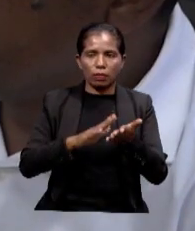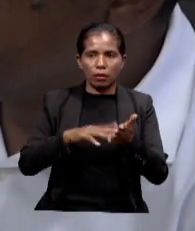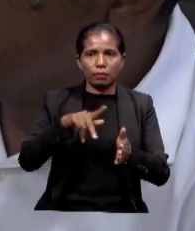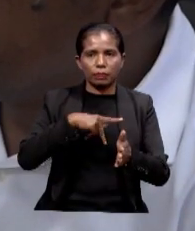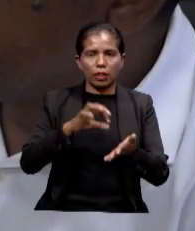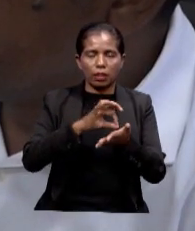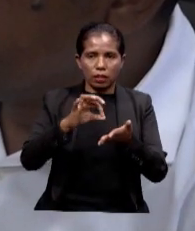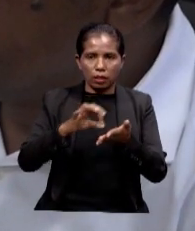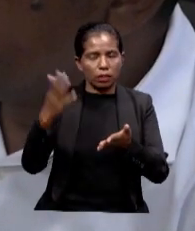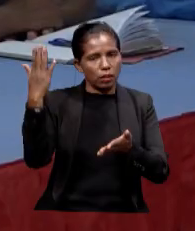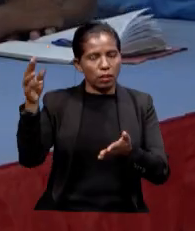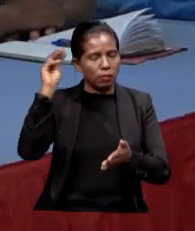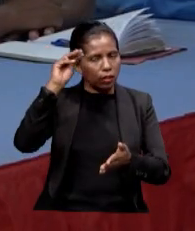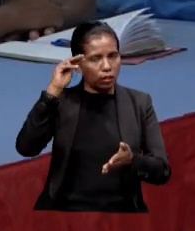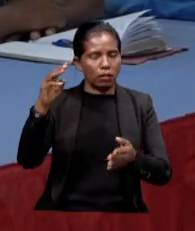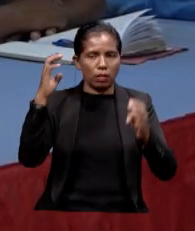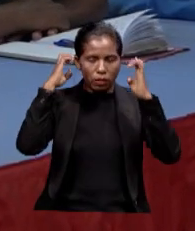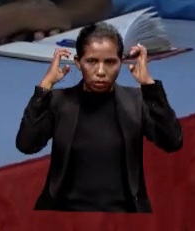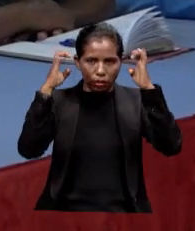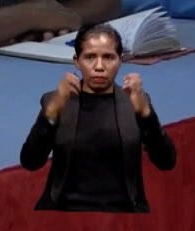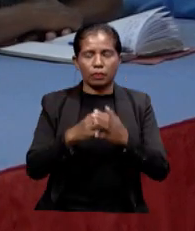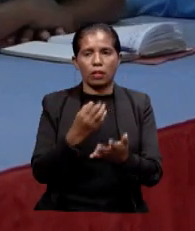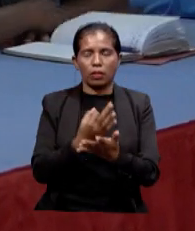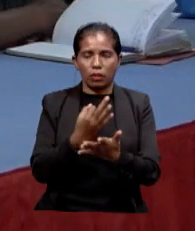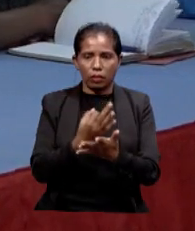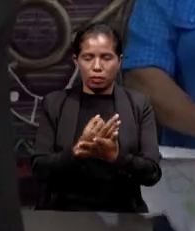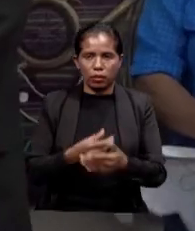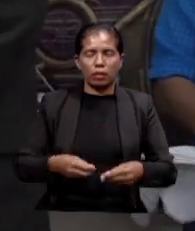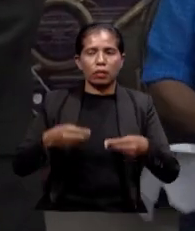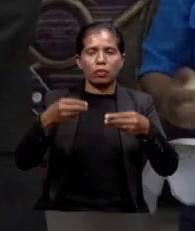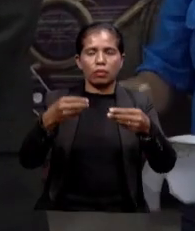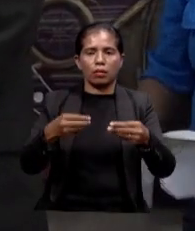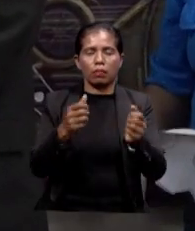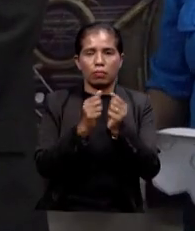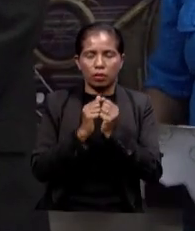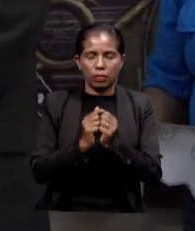Macregista ONA e ao Ministério da Educação. Total orçamento da Bolsa Mérito é muito